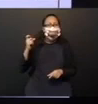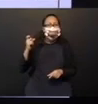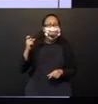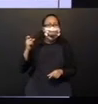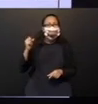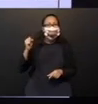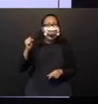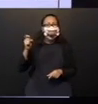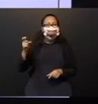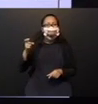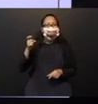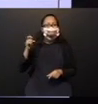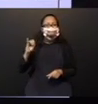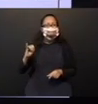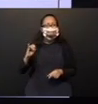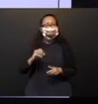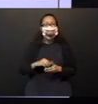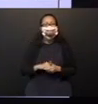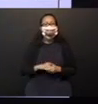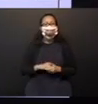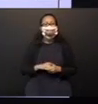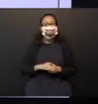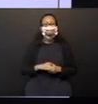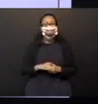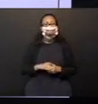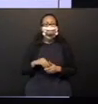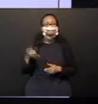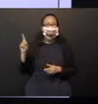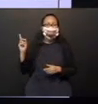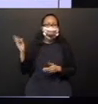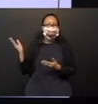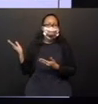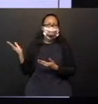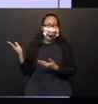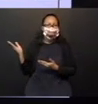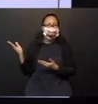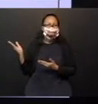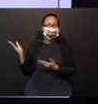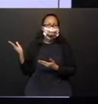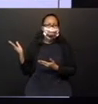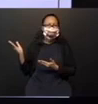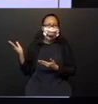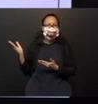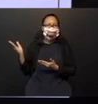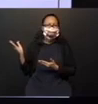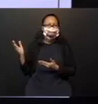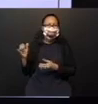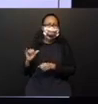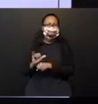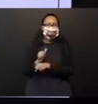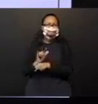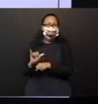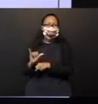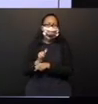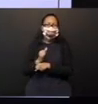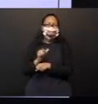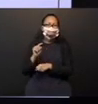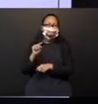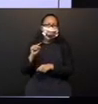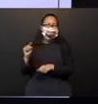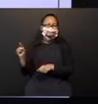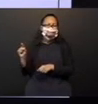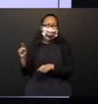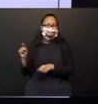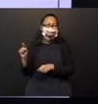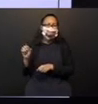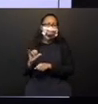duas primeiras palavras. Mexer. E já risquei lá. Essa é uma estratégia, o riscar ali, é uma estratégia boa